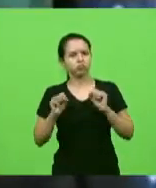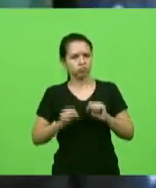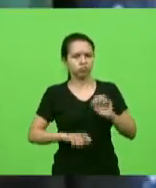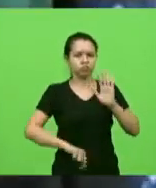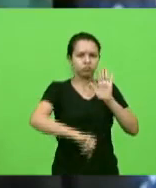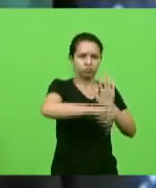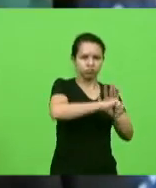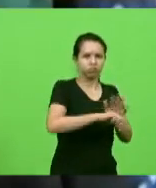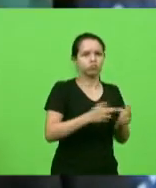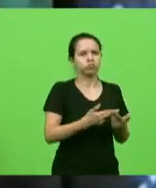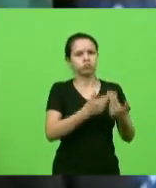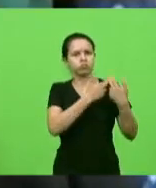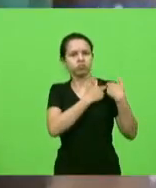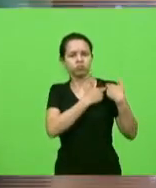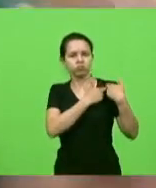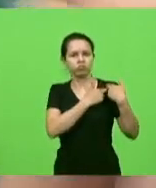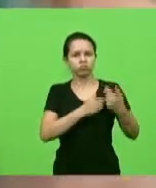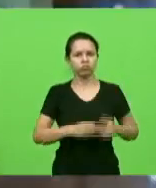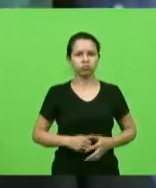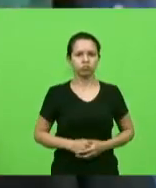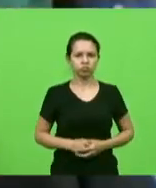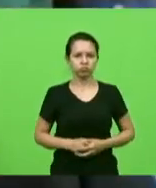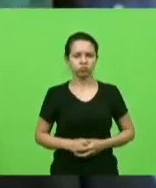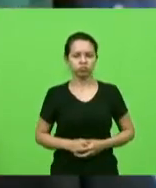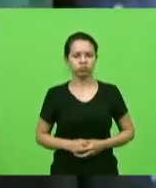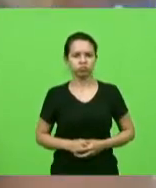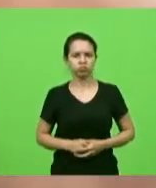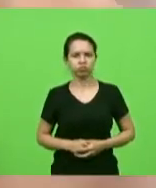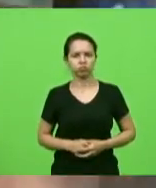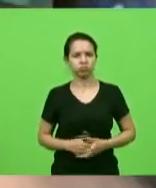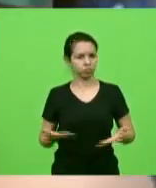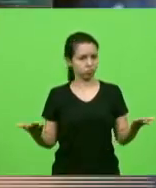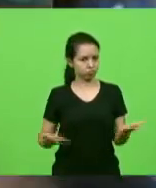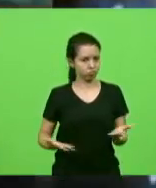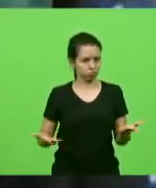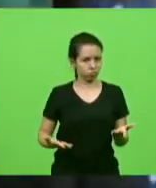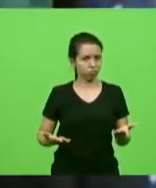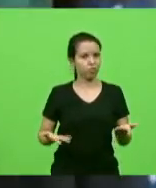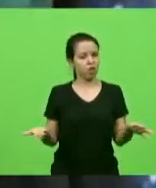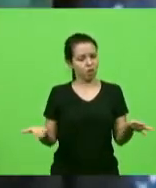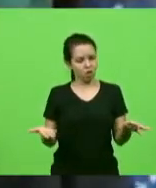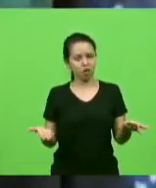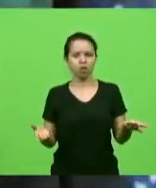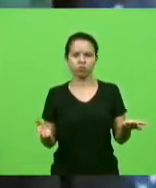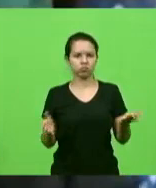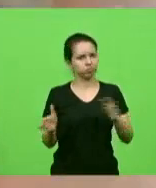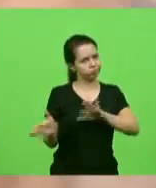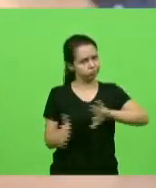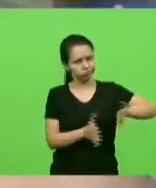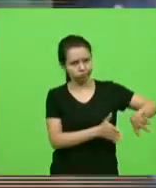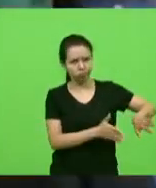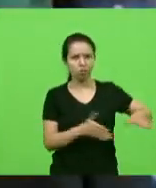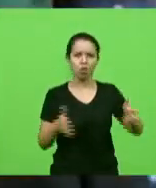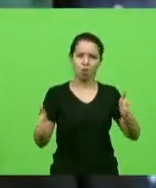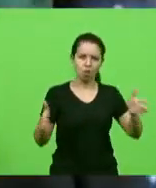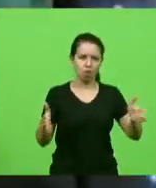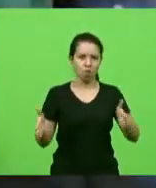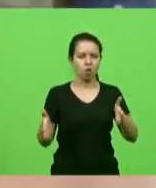de crime de responsabilidade isto não atualmente estamos em outro momento e